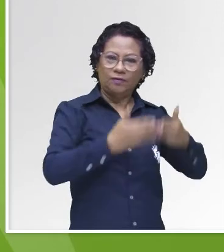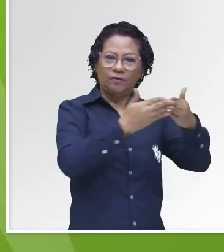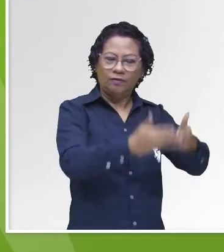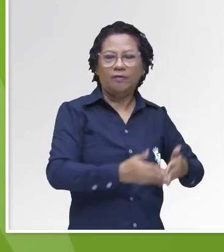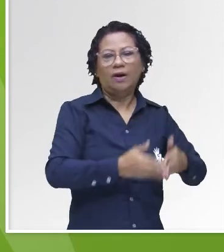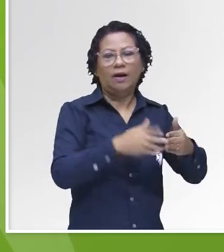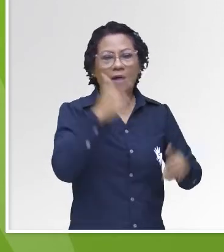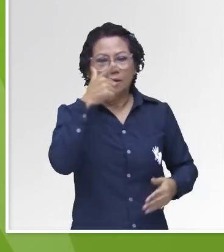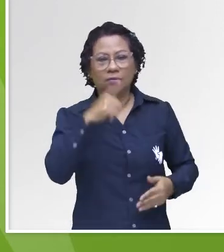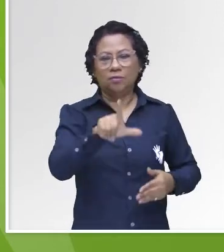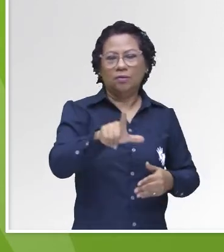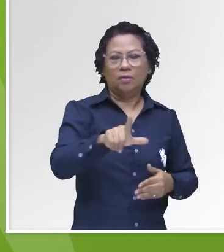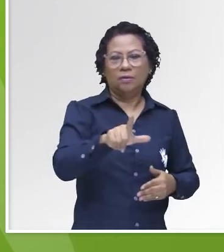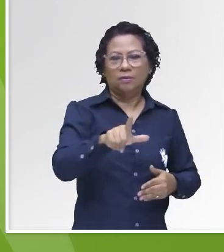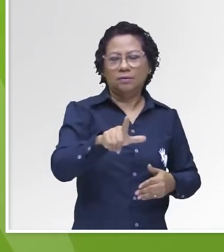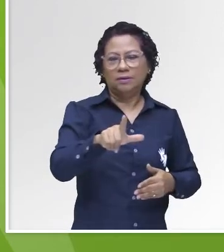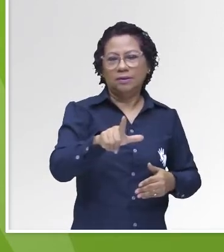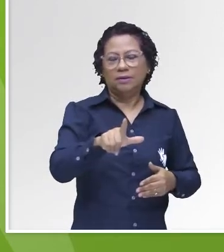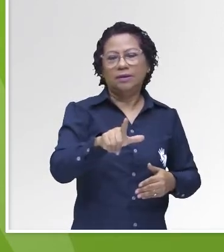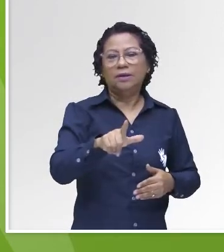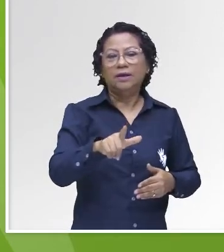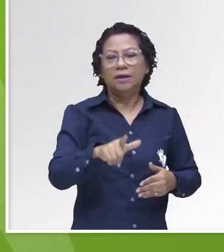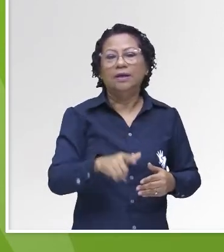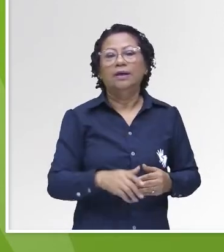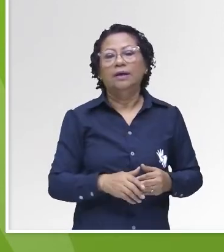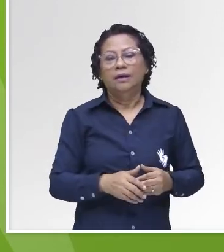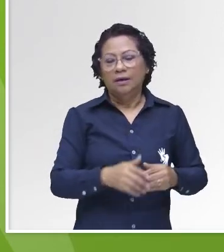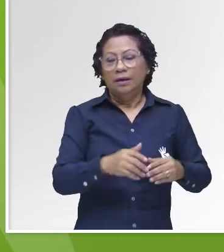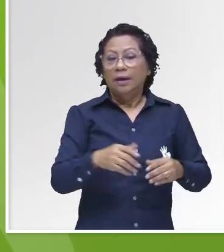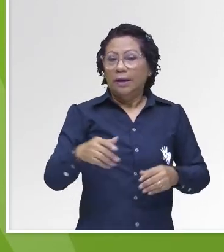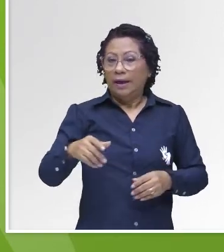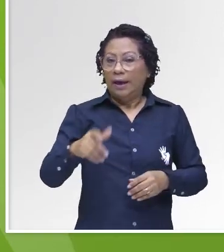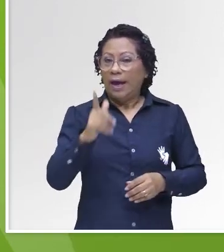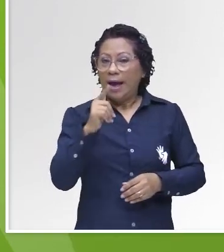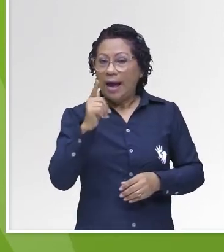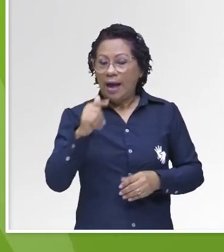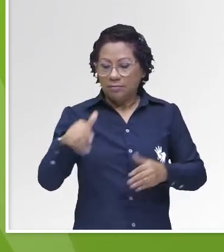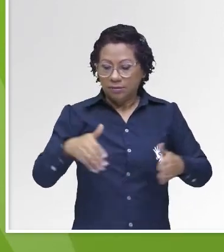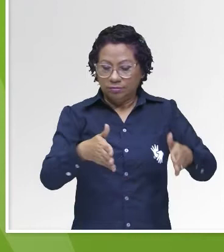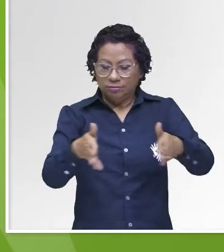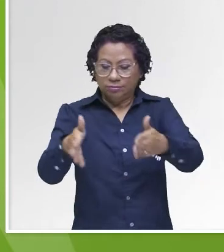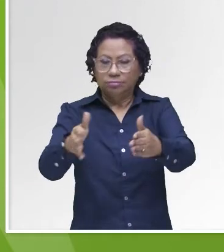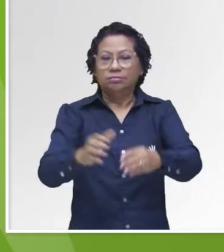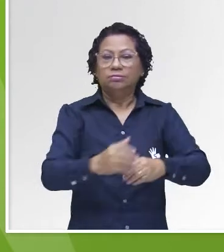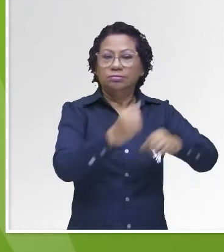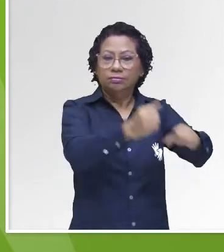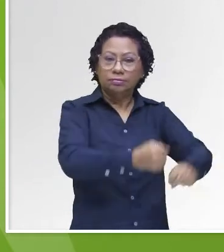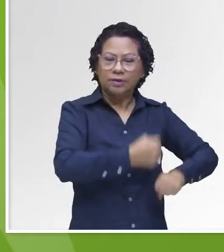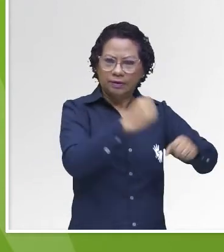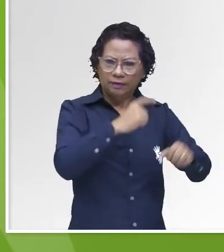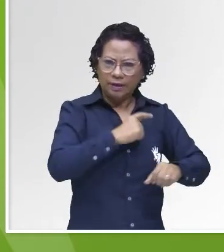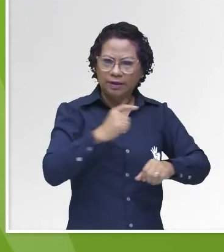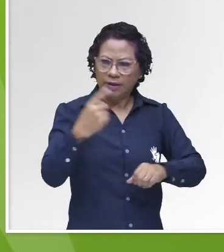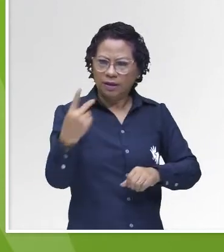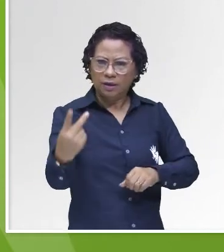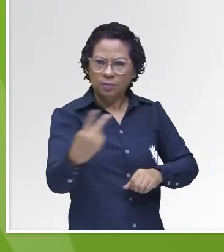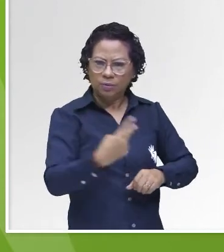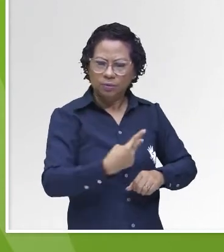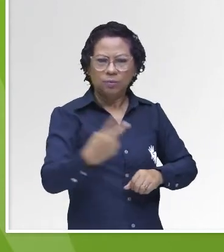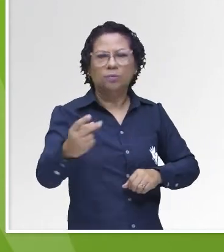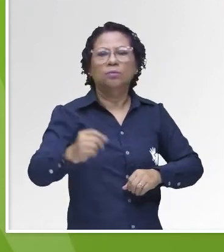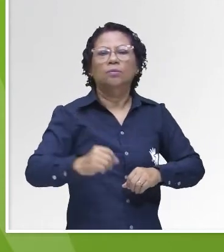vai deixar de existir o movimento da correnteza ou vai deixar de existir o movimento do barco? Não, os dois continuam existindo,